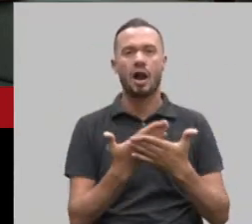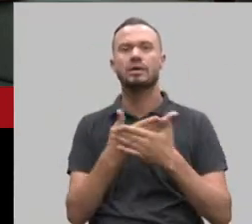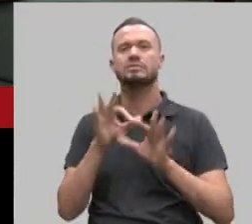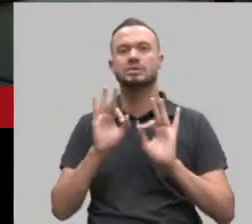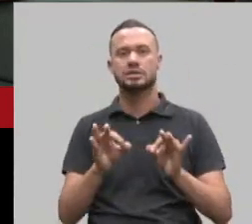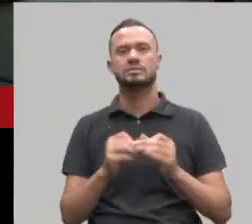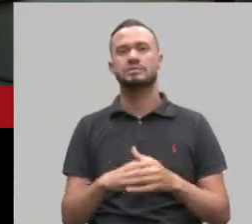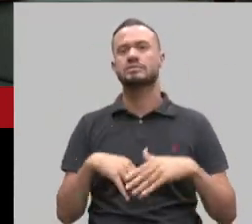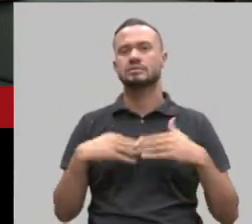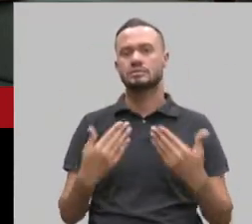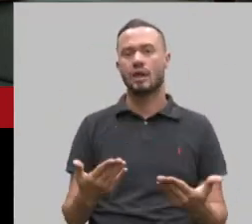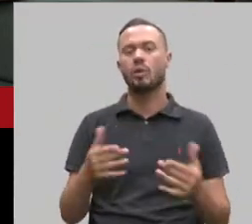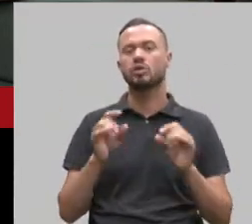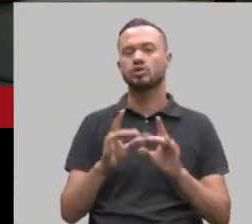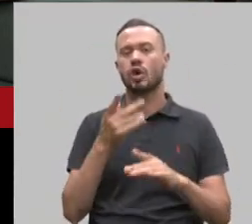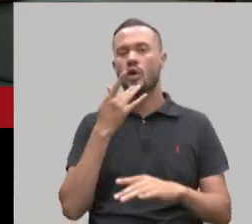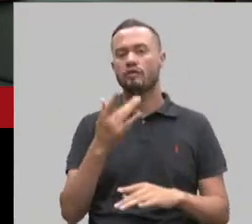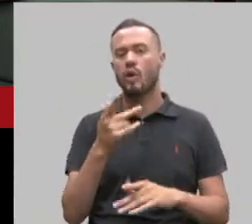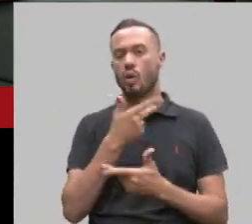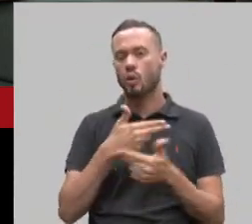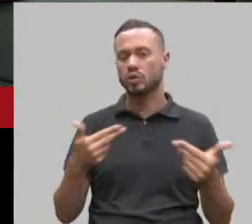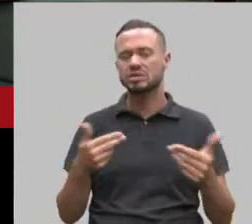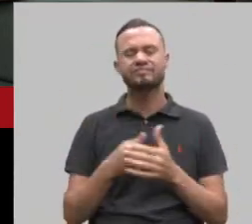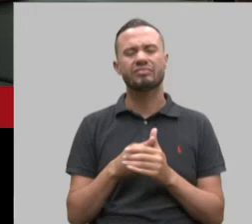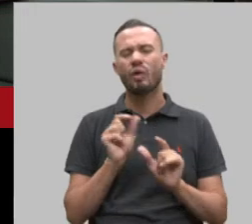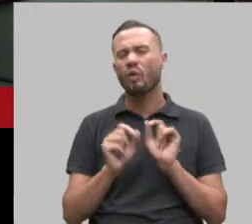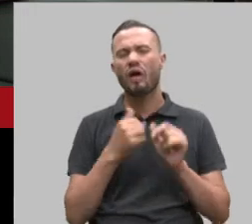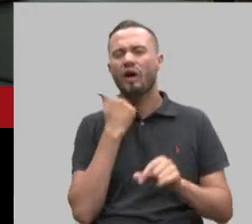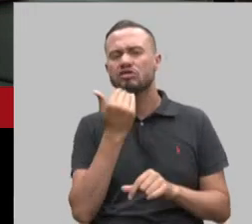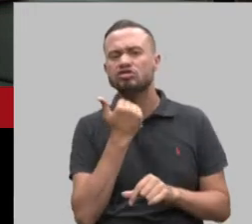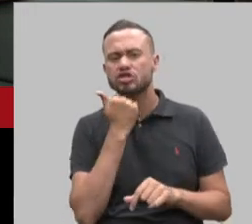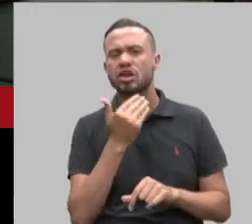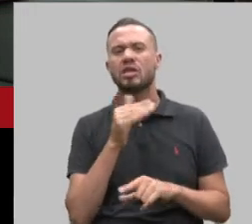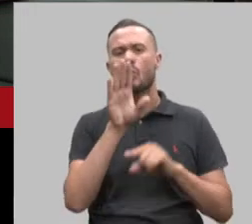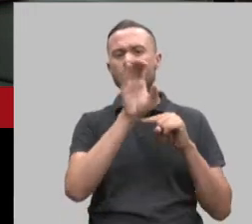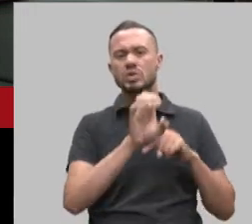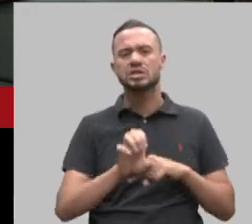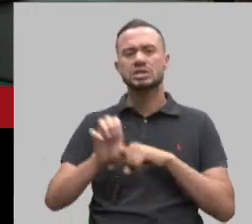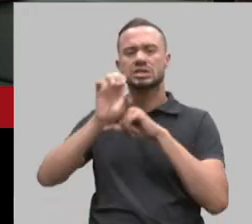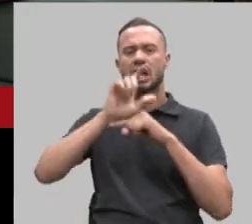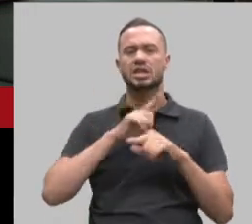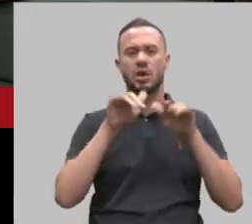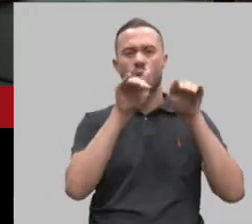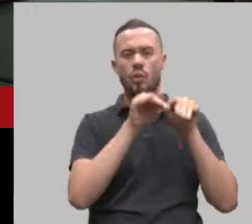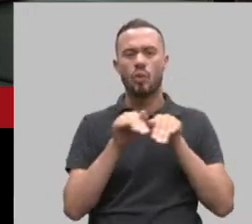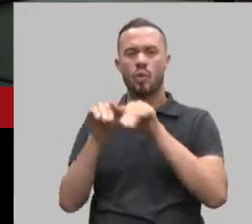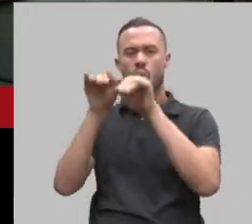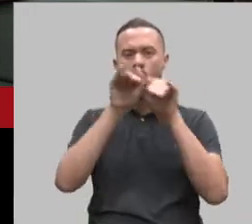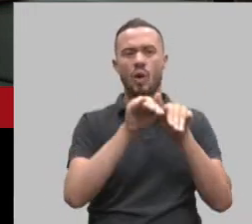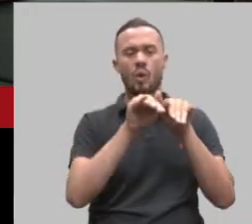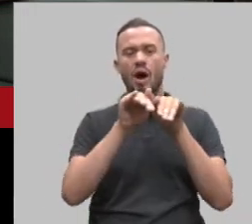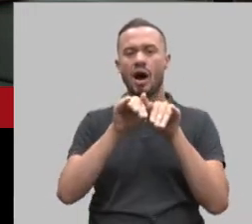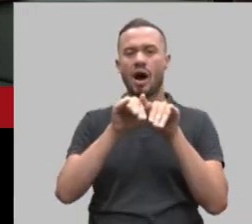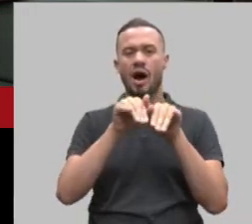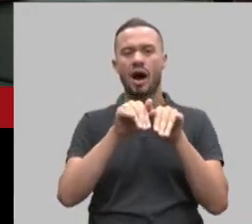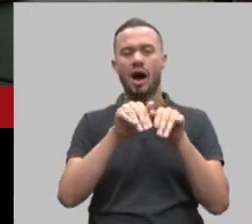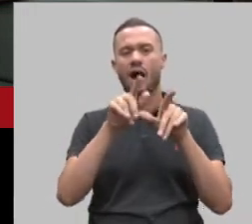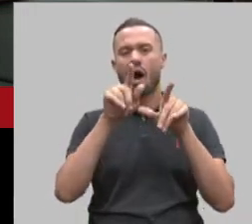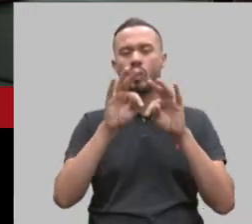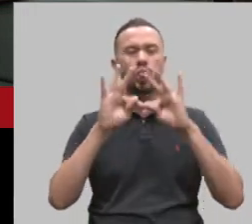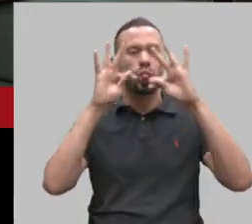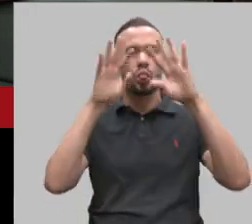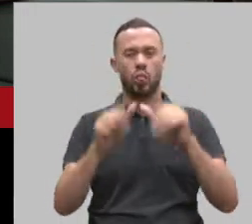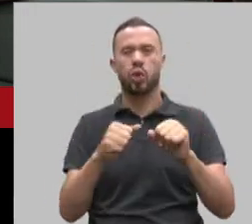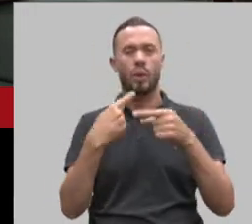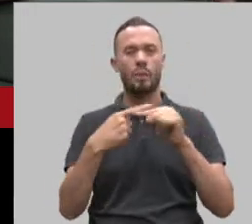apenas um comentário do que adianta o estado assegurar uma igualdade racial sexual religiosa se os próprios não